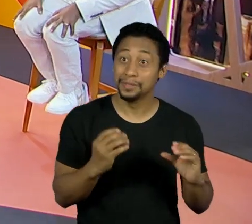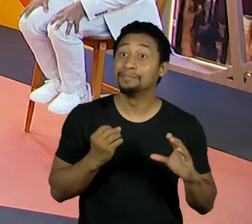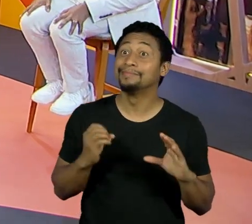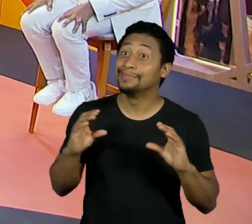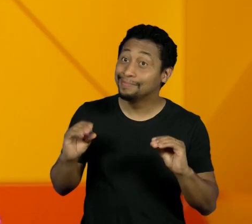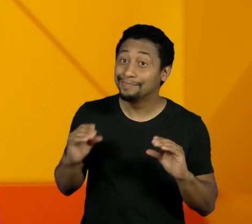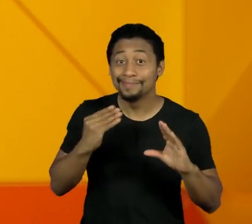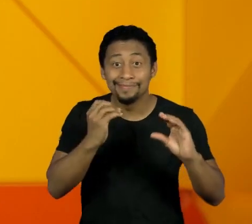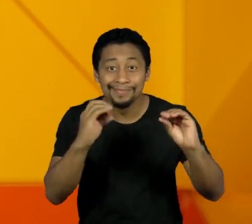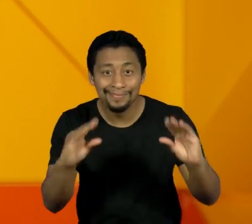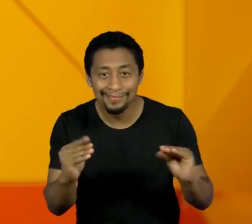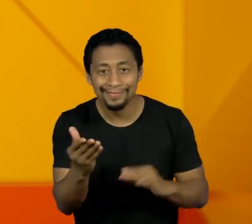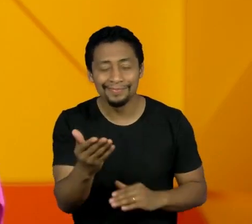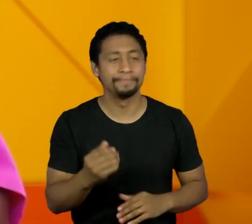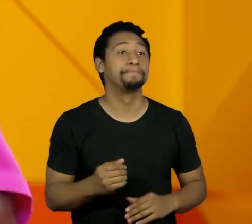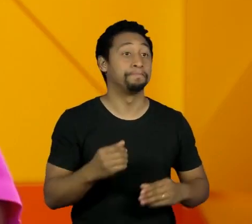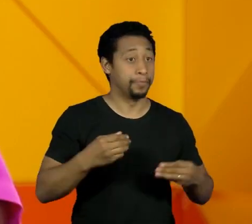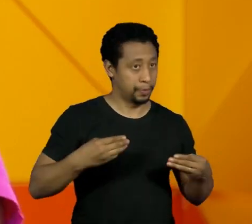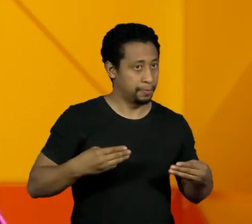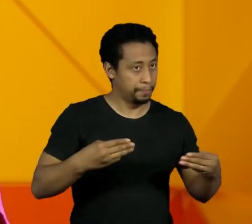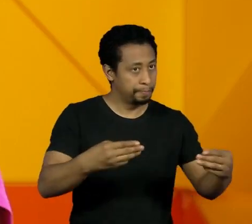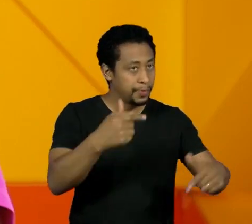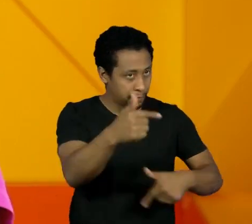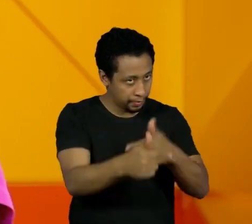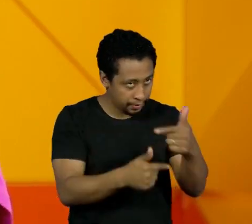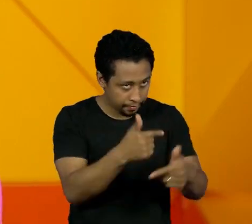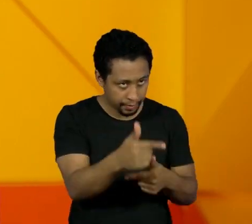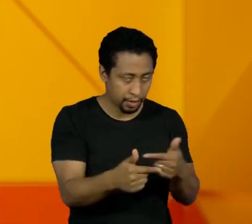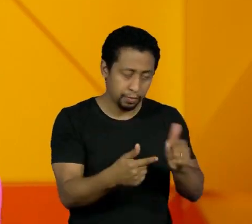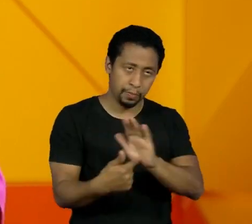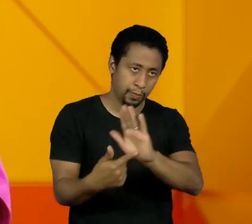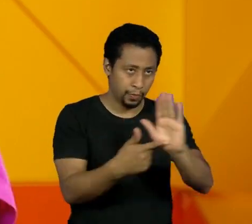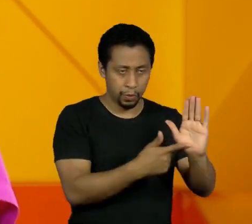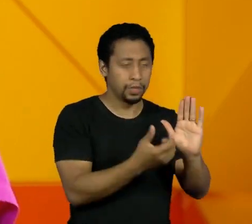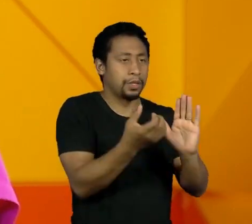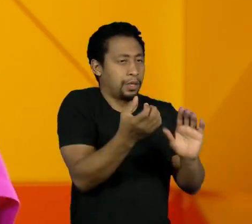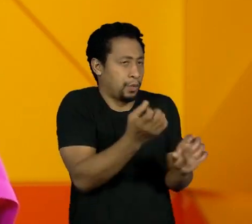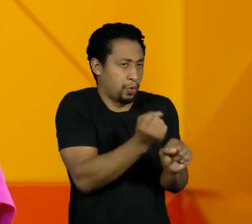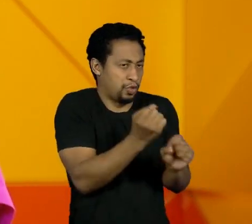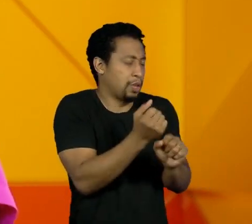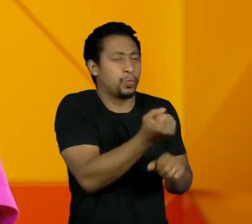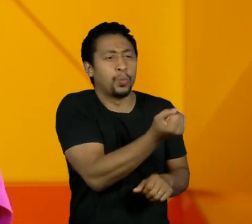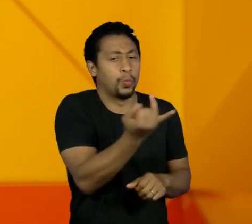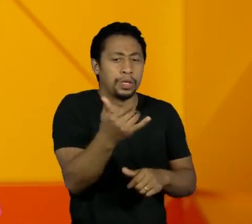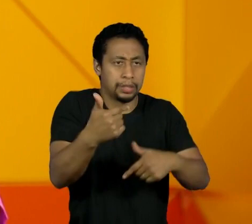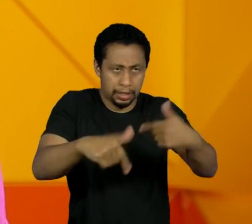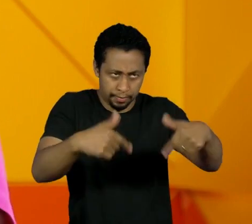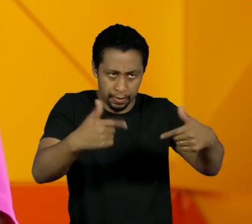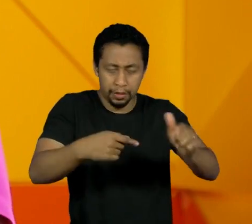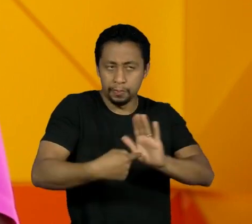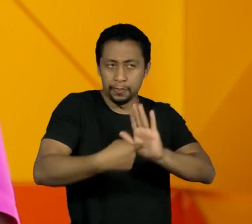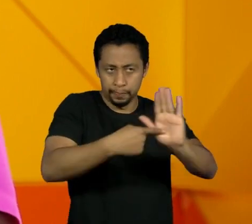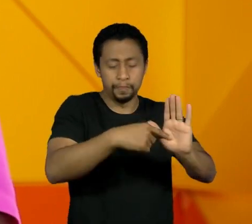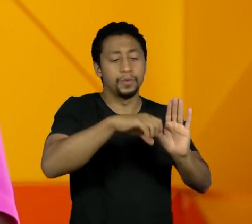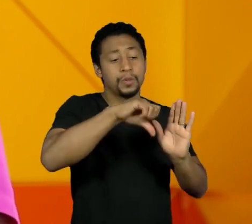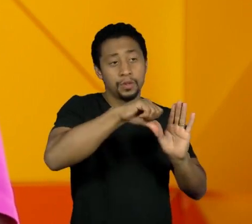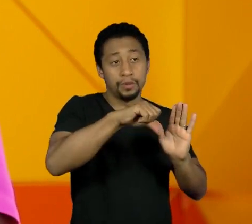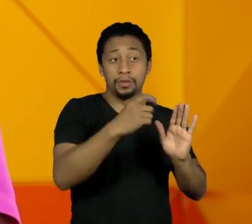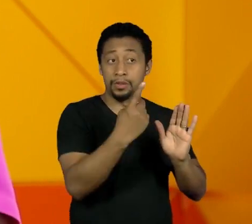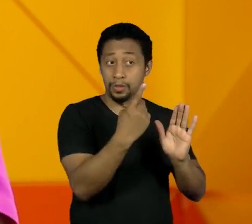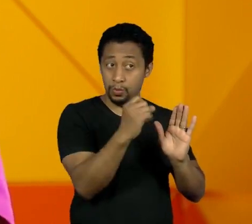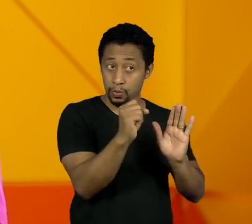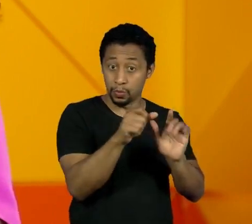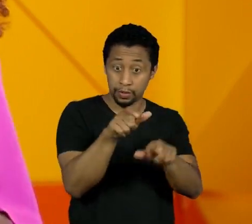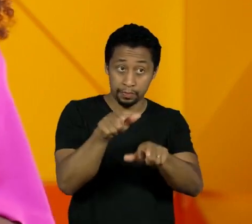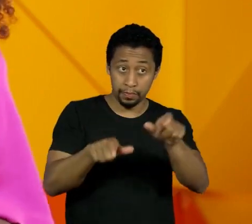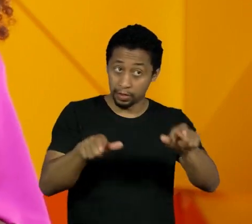noite. Segundo o Ministério do Trabalho e Emprego, só no primeiro trimestre desse ano, 918 pessoas